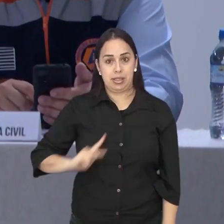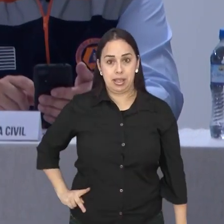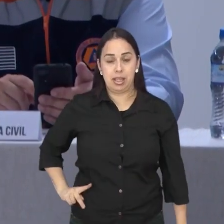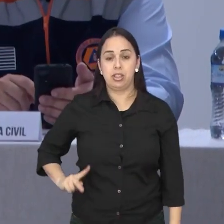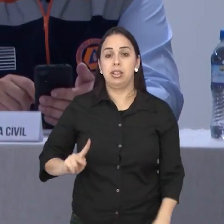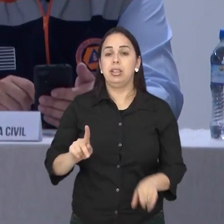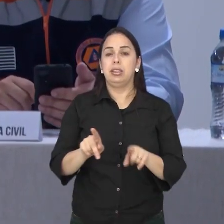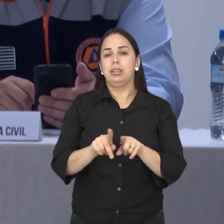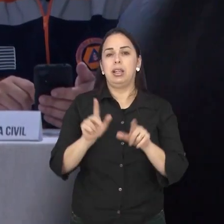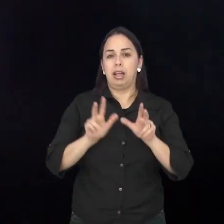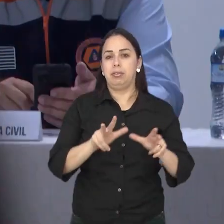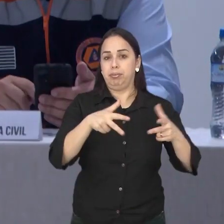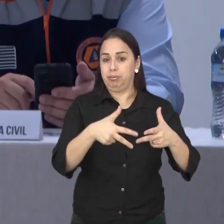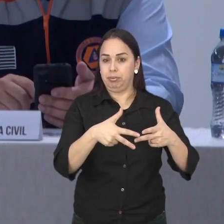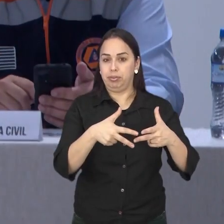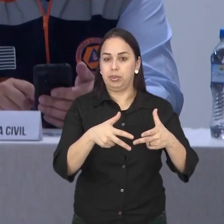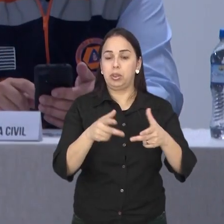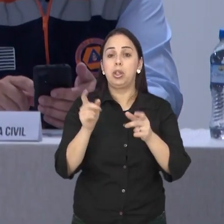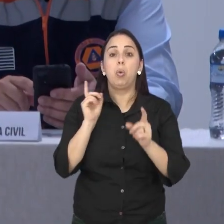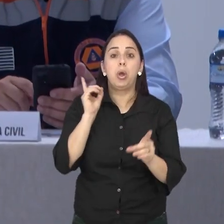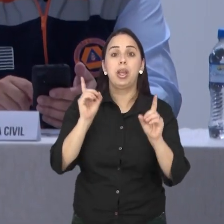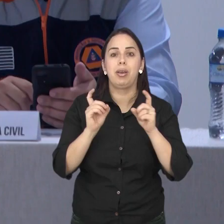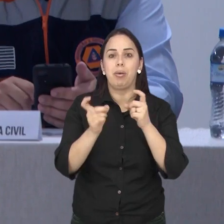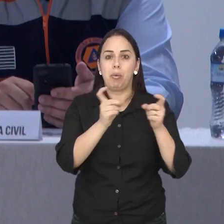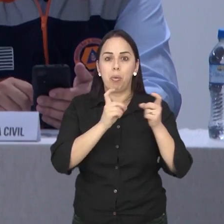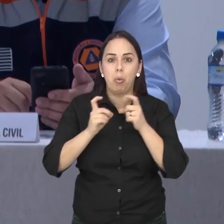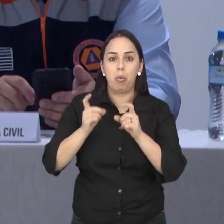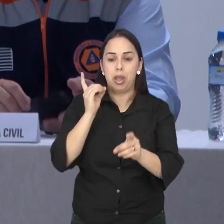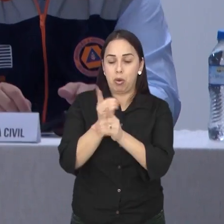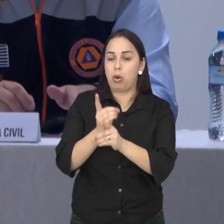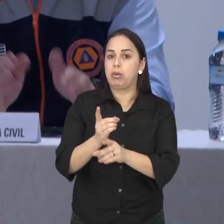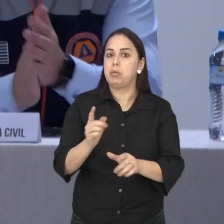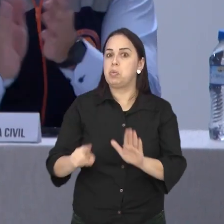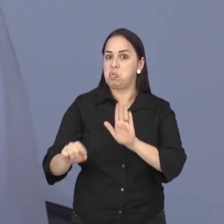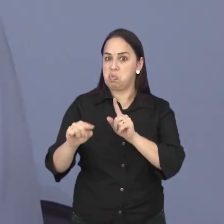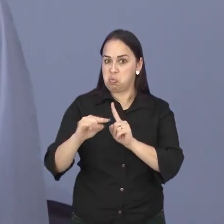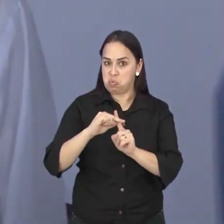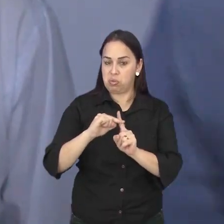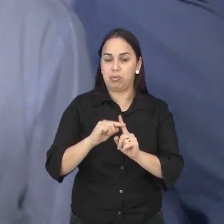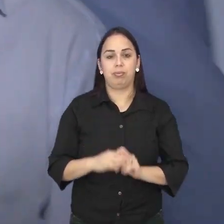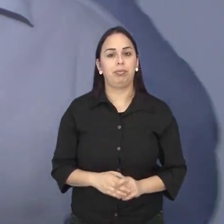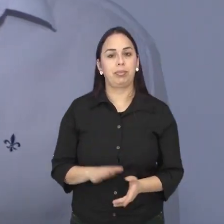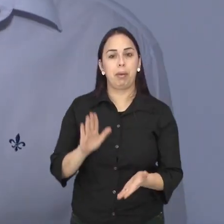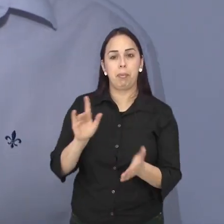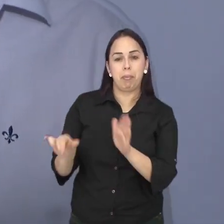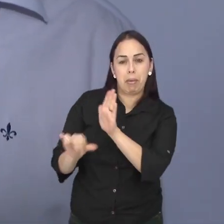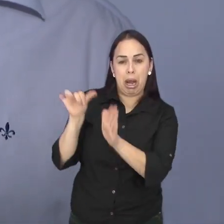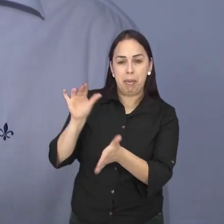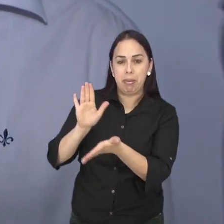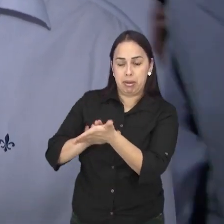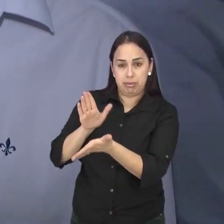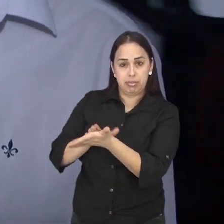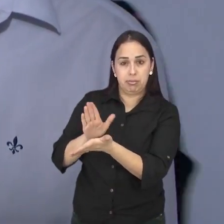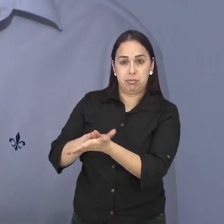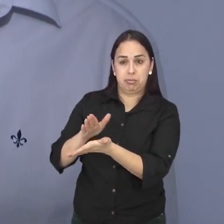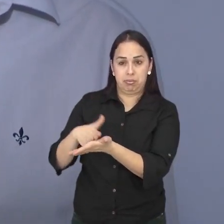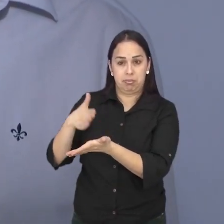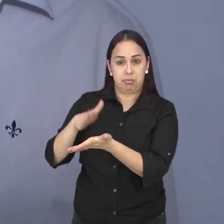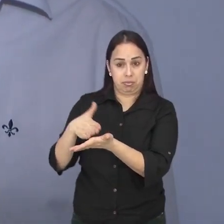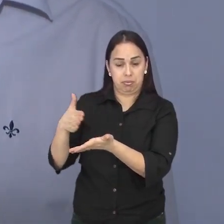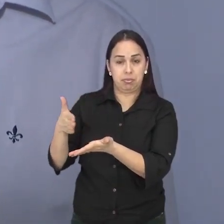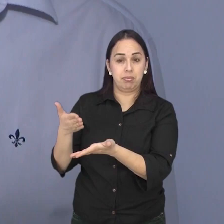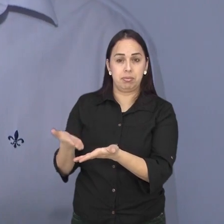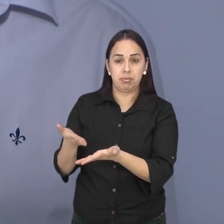do Eleven, o encontro dos prefeitos com o vice-governador foi positivo. Primeiramente, parabenizar o CEL